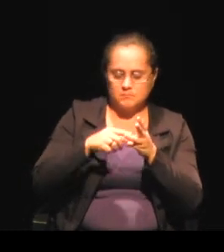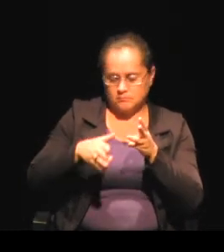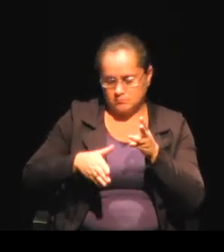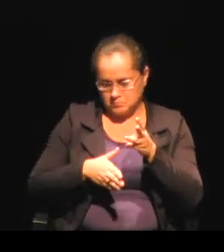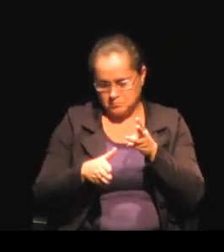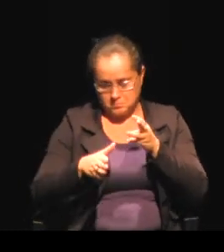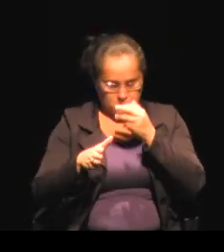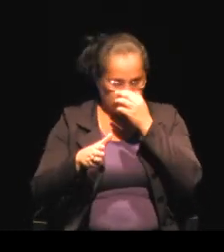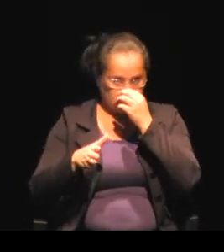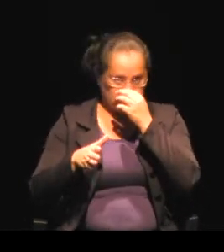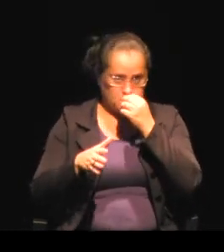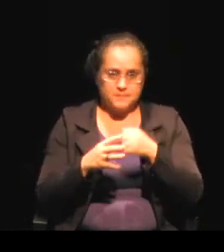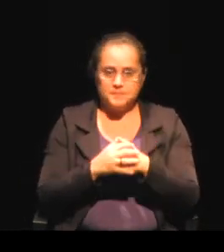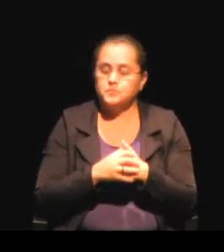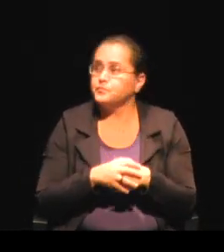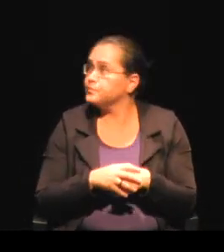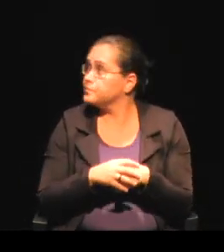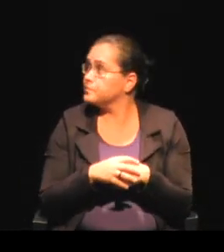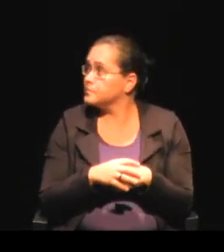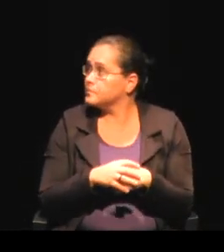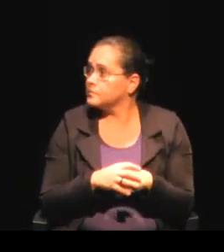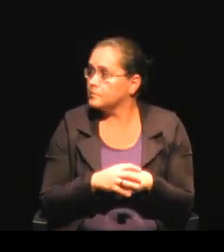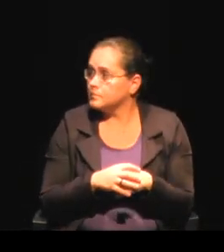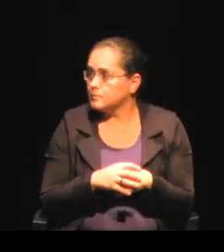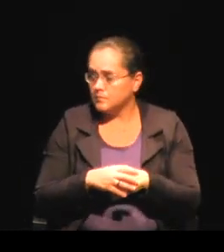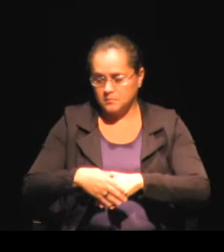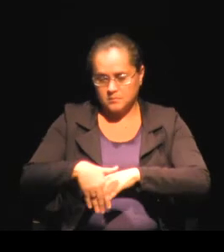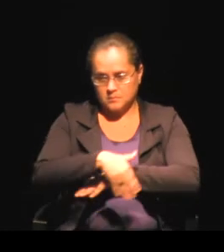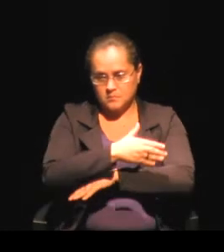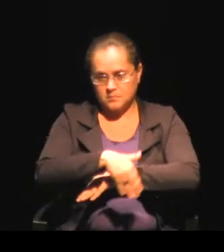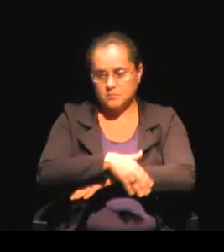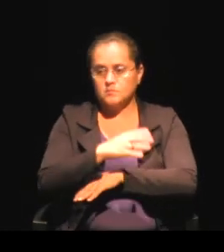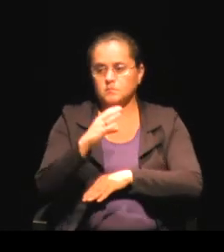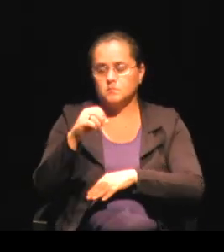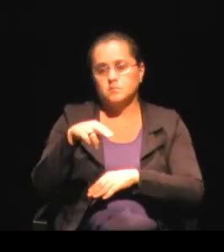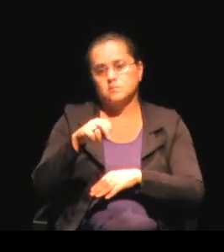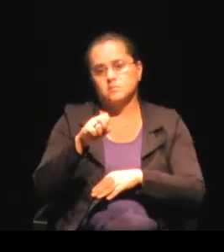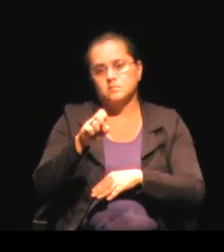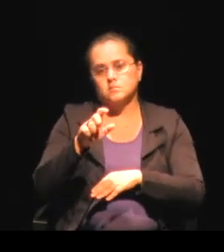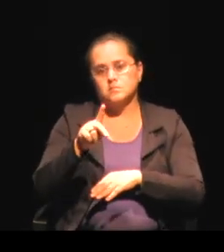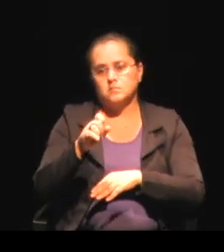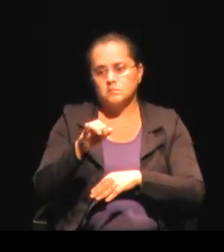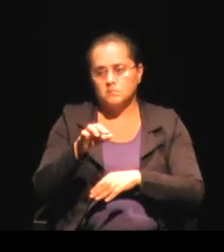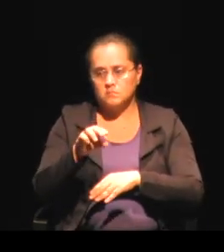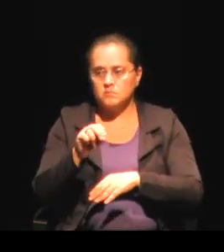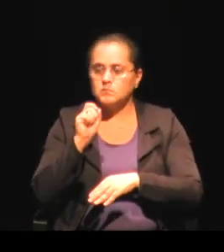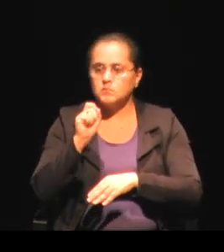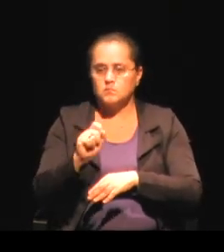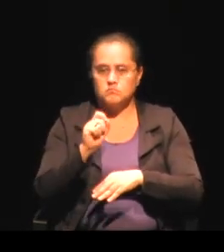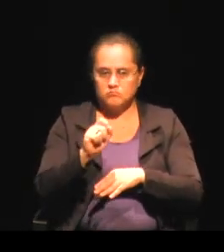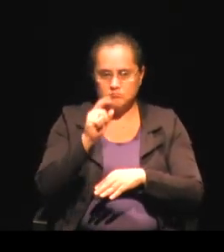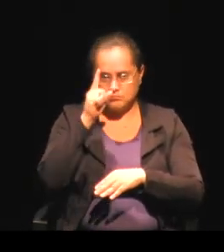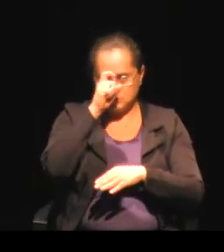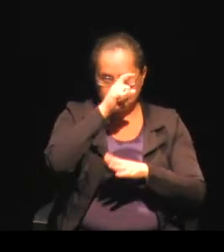lá, outro para cá. Esse é um braço das escolas que vem buscar se apresentar, de certa maneira, aqui na rua Conselheiro Crispiniano, mas gerando...